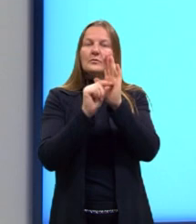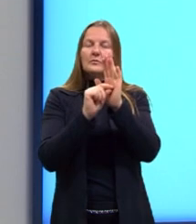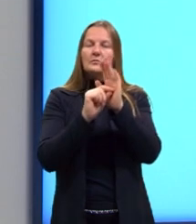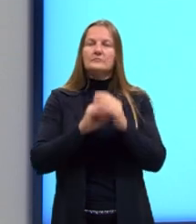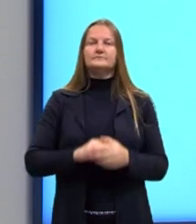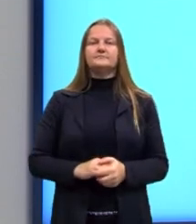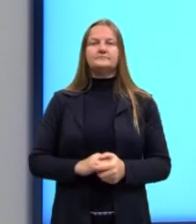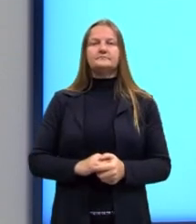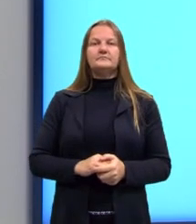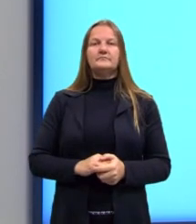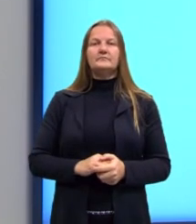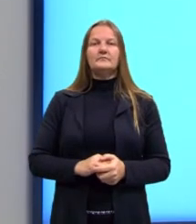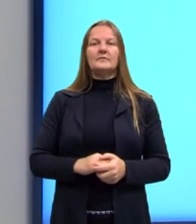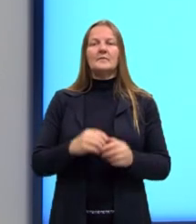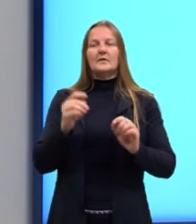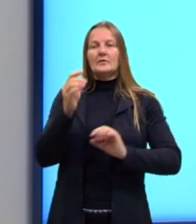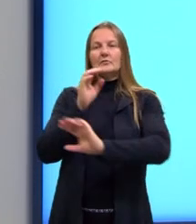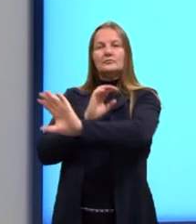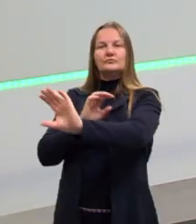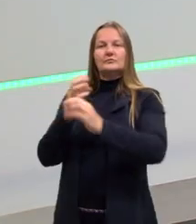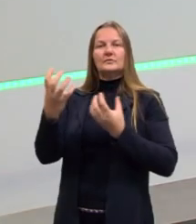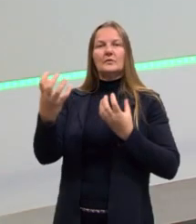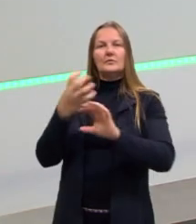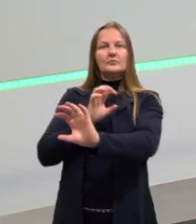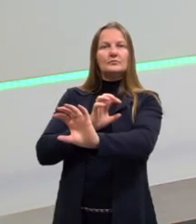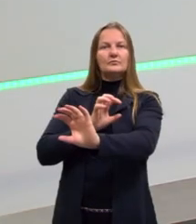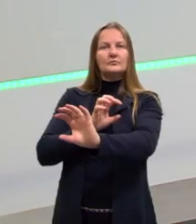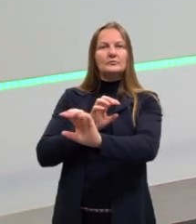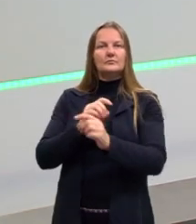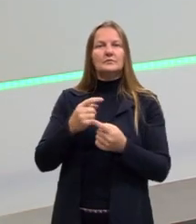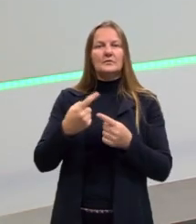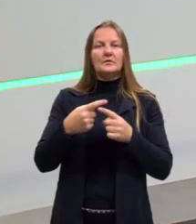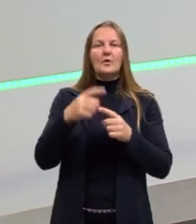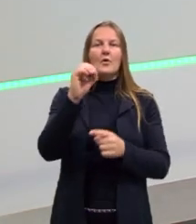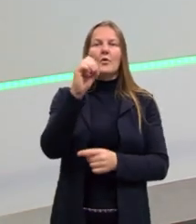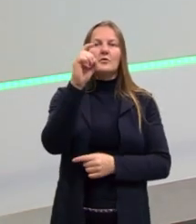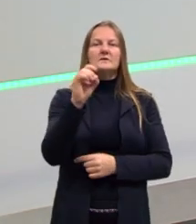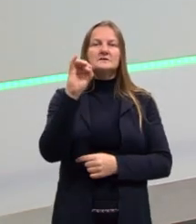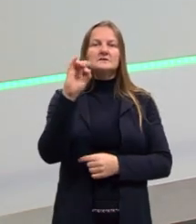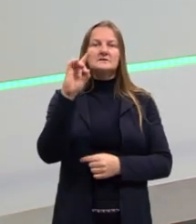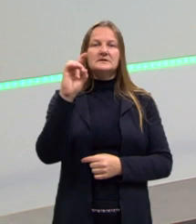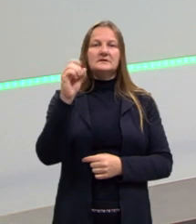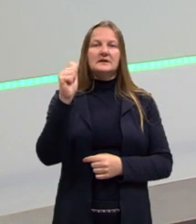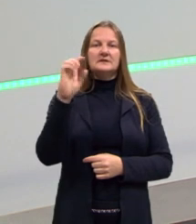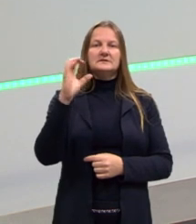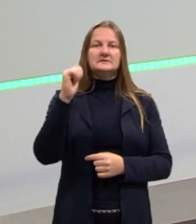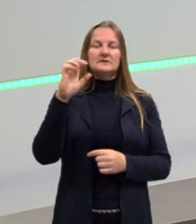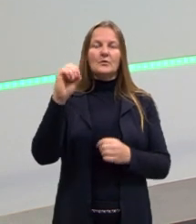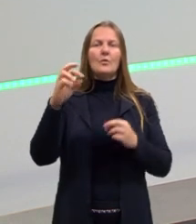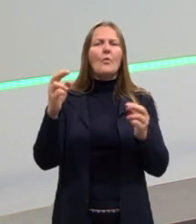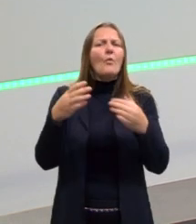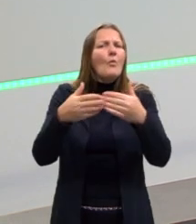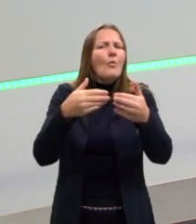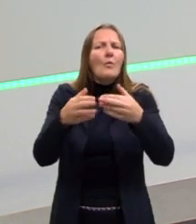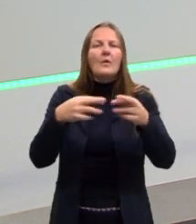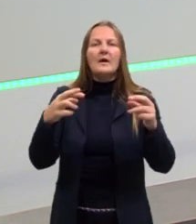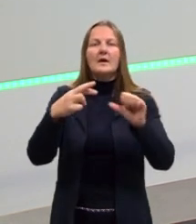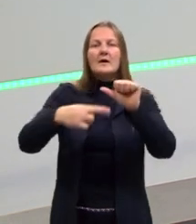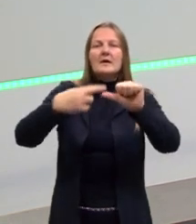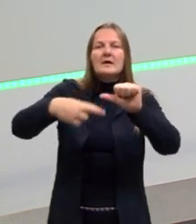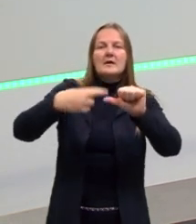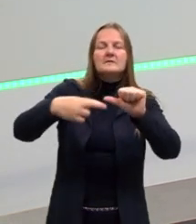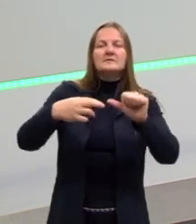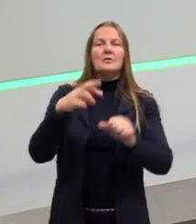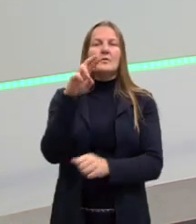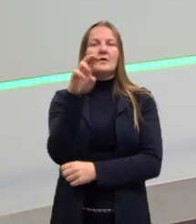consequentemente a oxidação do outro tá e diminui o número de oxidação em qualquer reação redox em